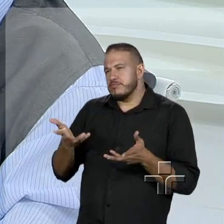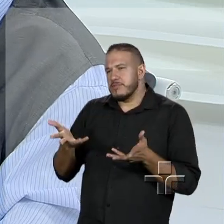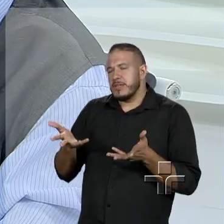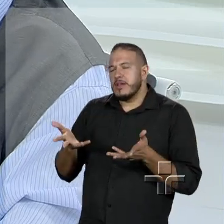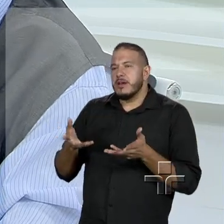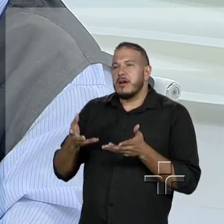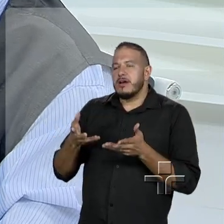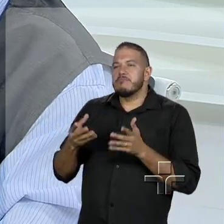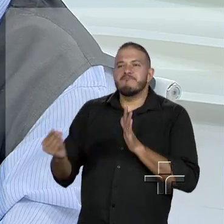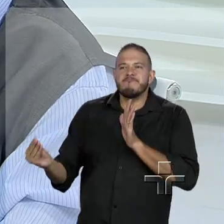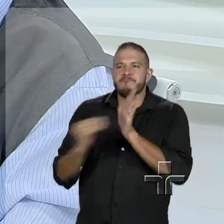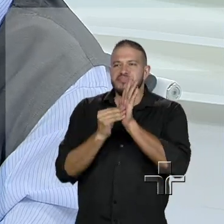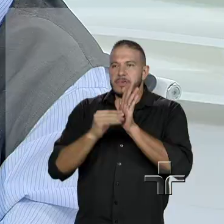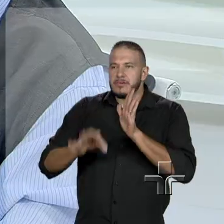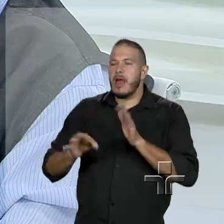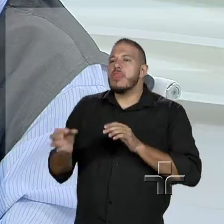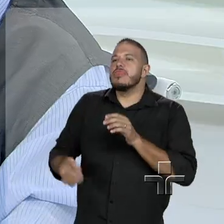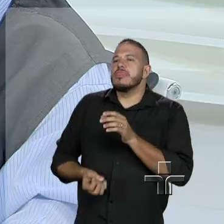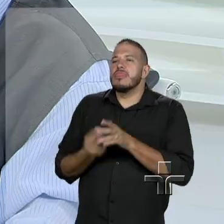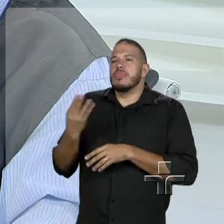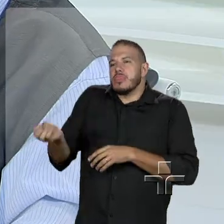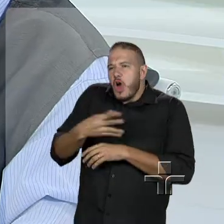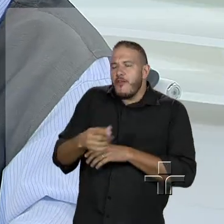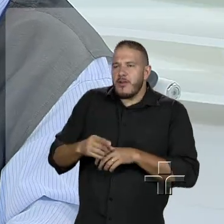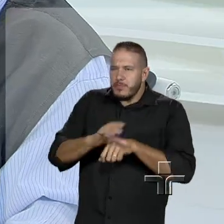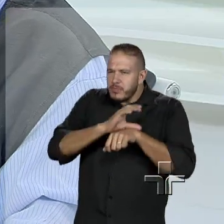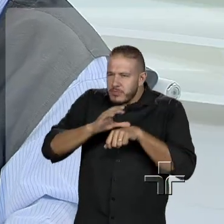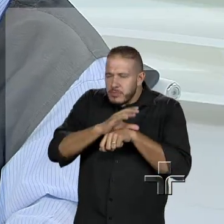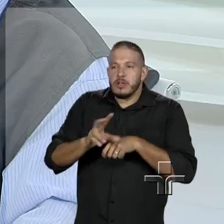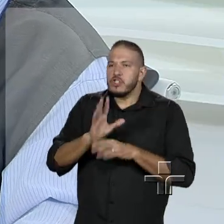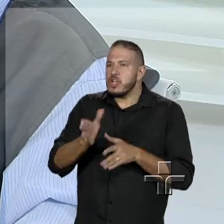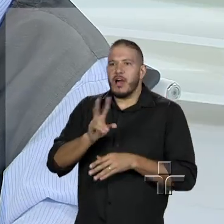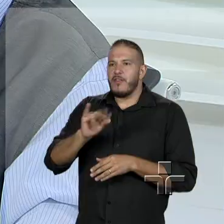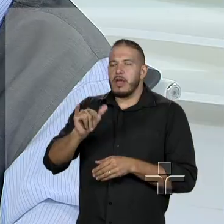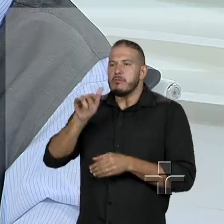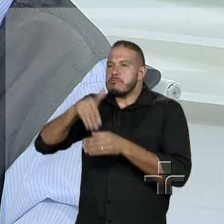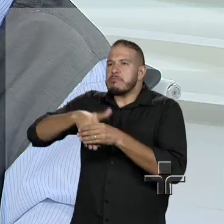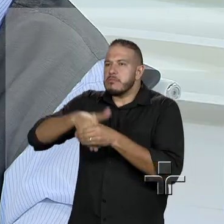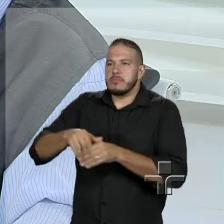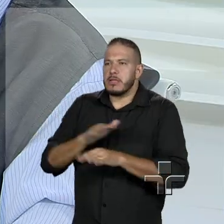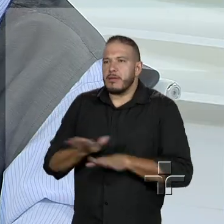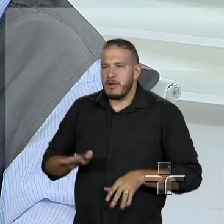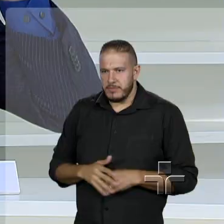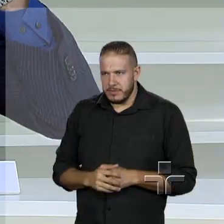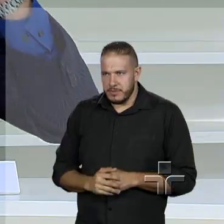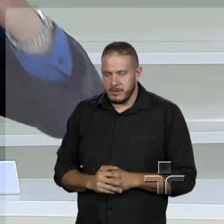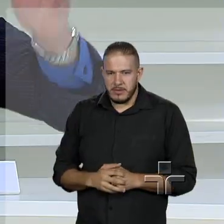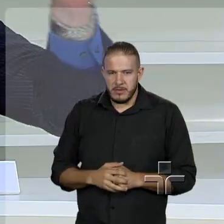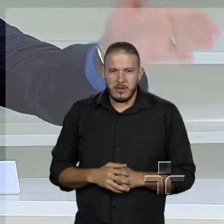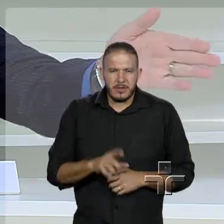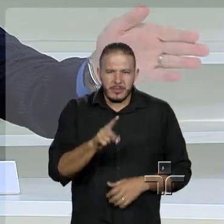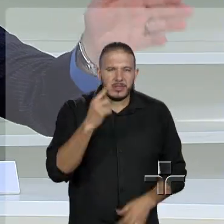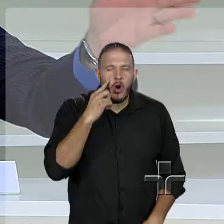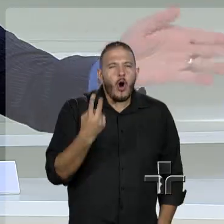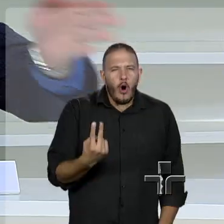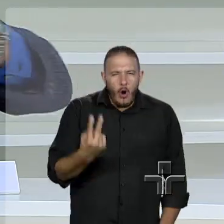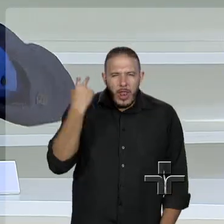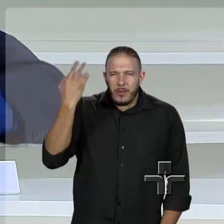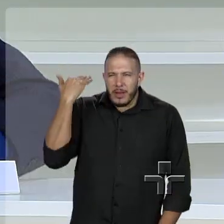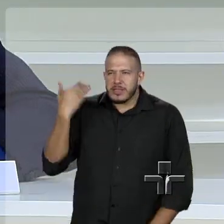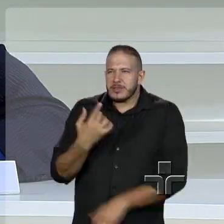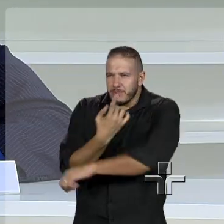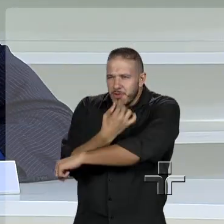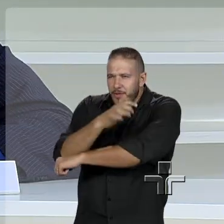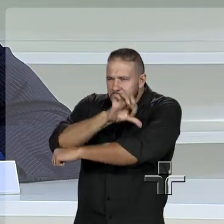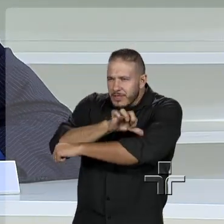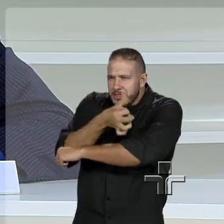promulgar a nova Constituição e nós vamos fazer a eleição. E tudo tinha terminado. Mas olhando para trás o que ocorreu de 68 para frente, o